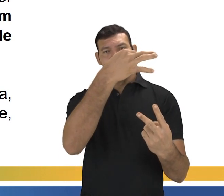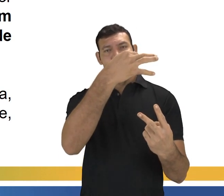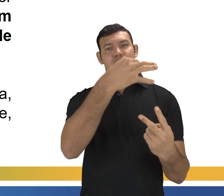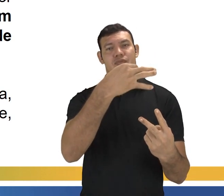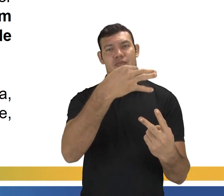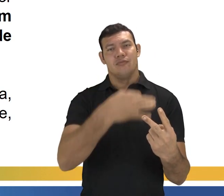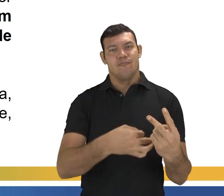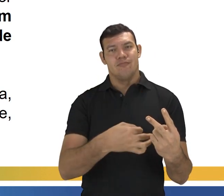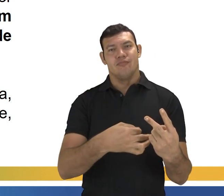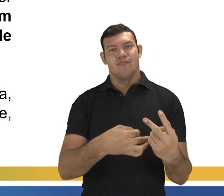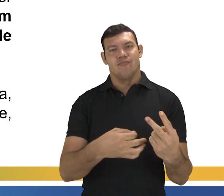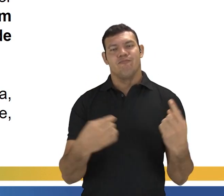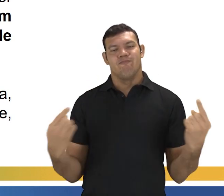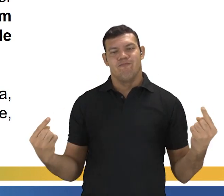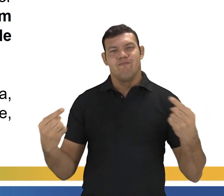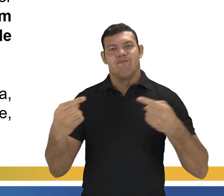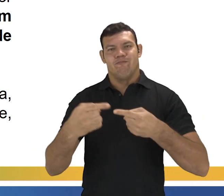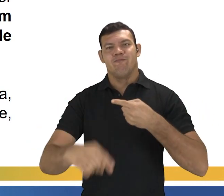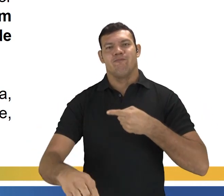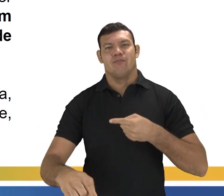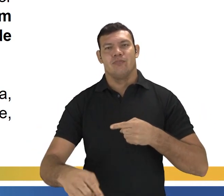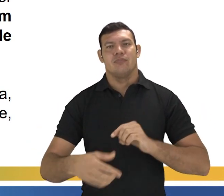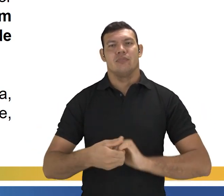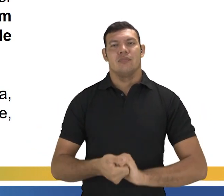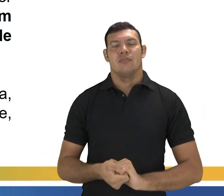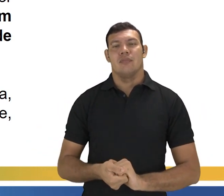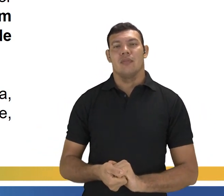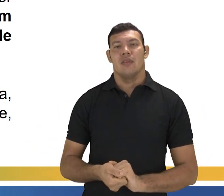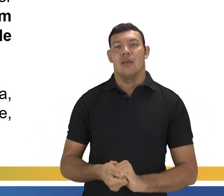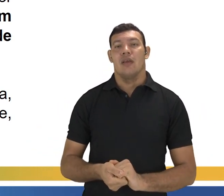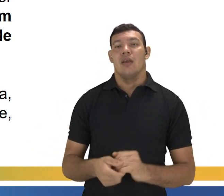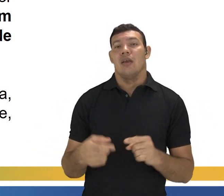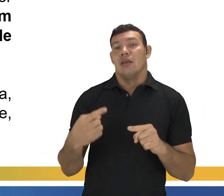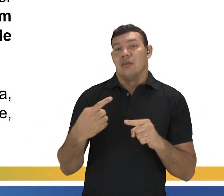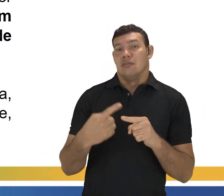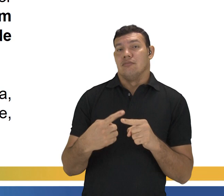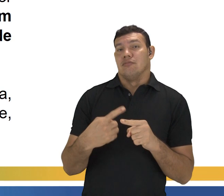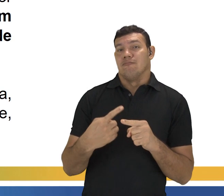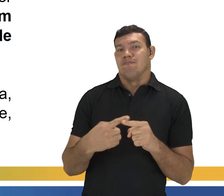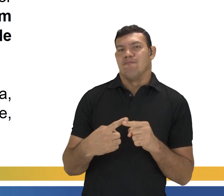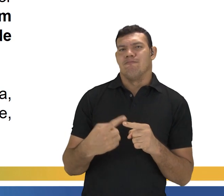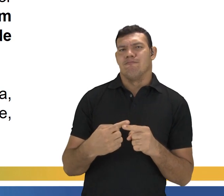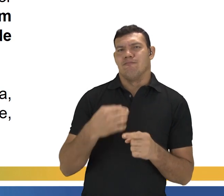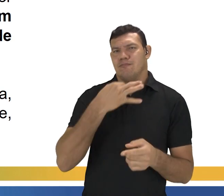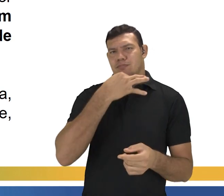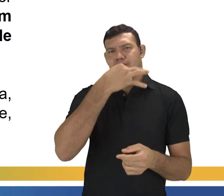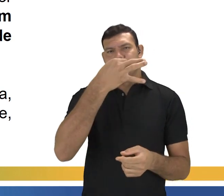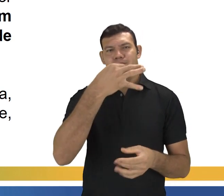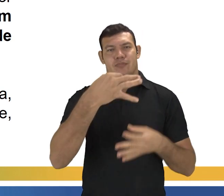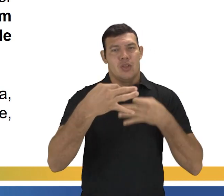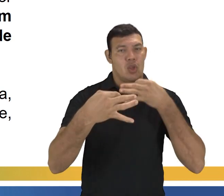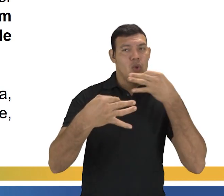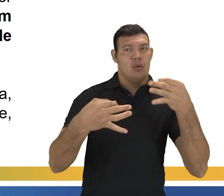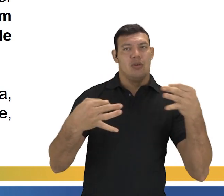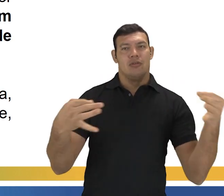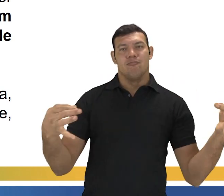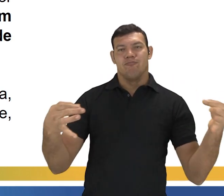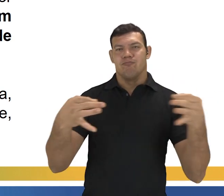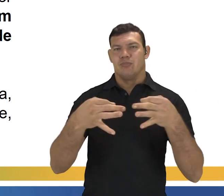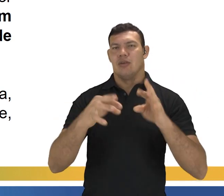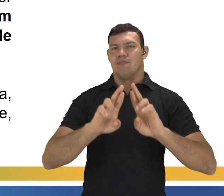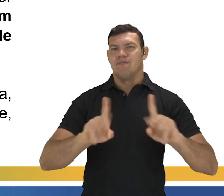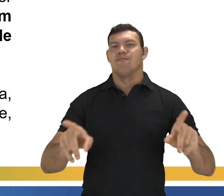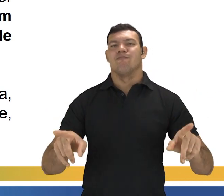denotando, então, um contraste de opiniões, uma oposição de opiniões no seu parágrafo. Lembrando que isso